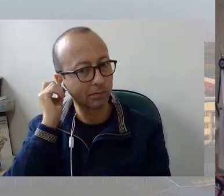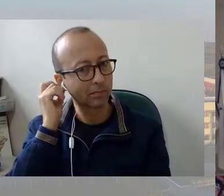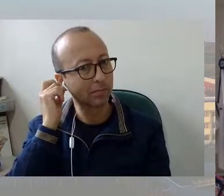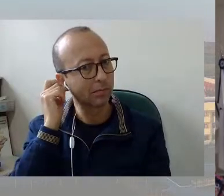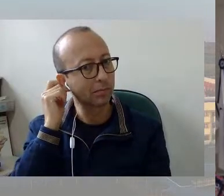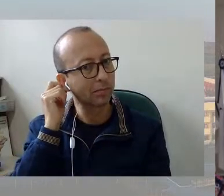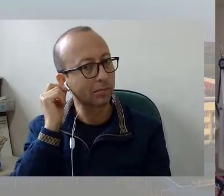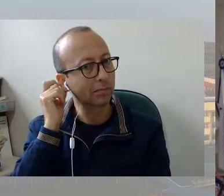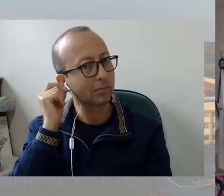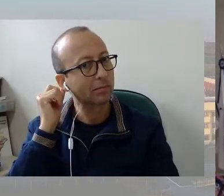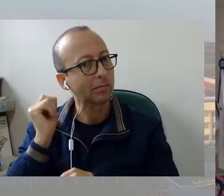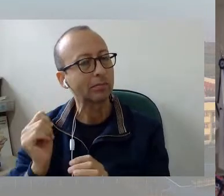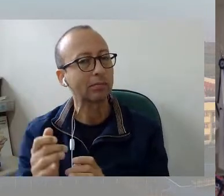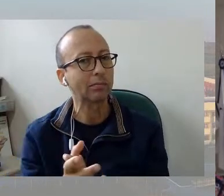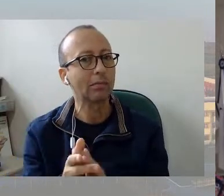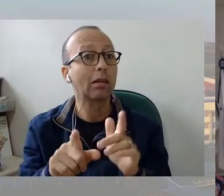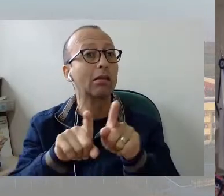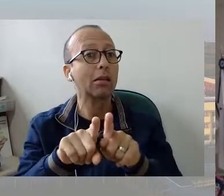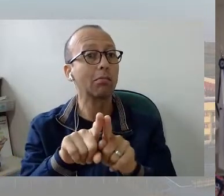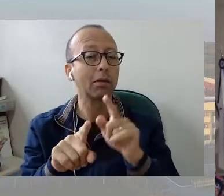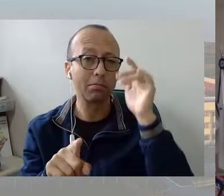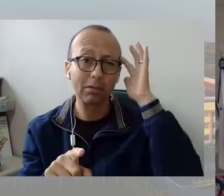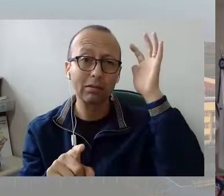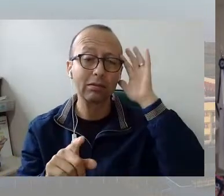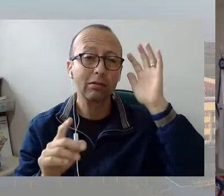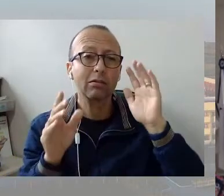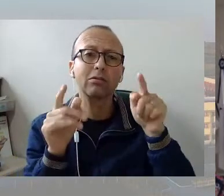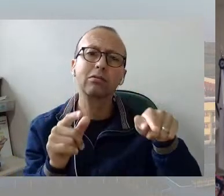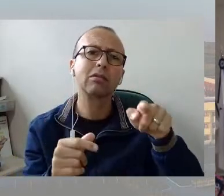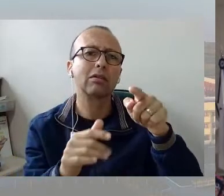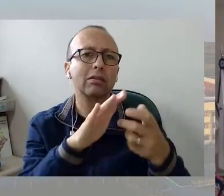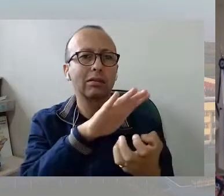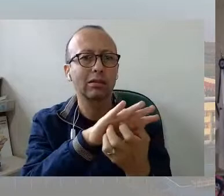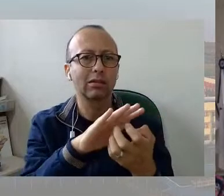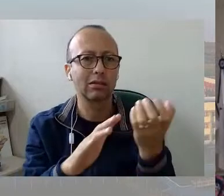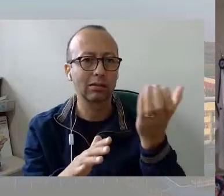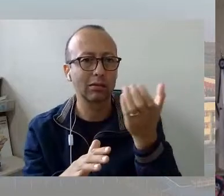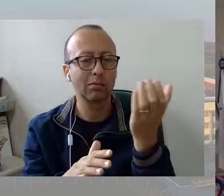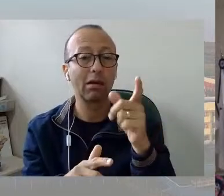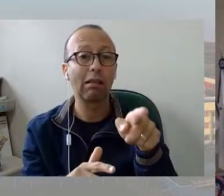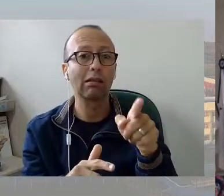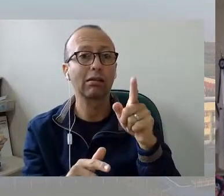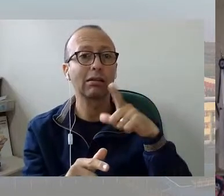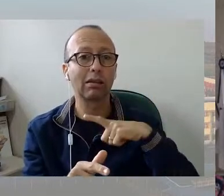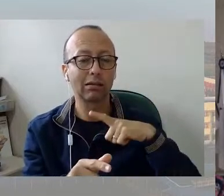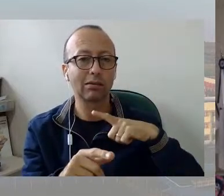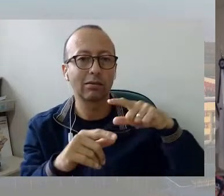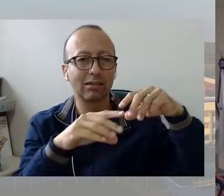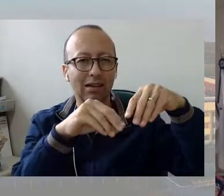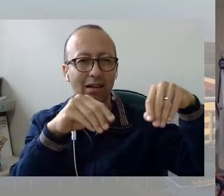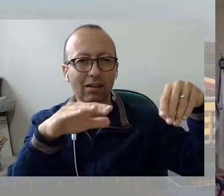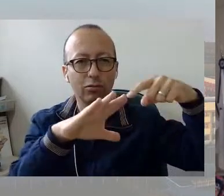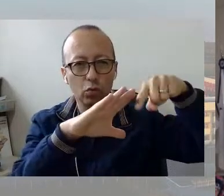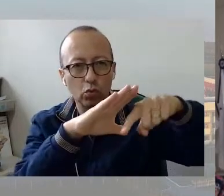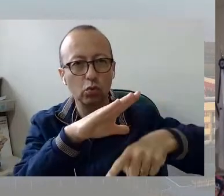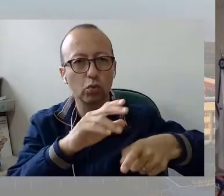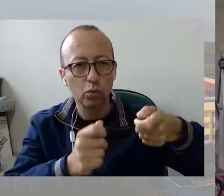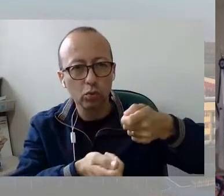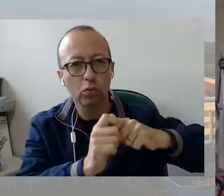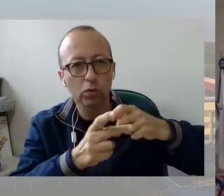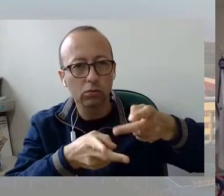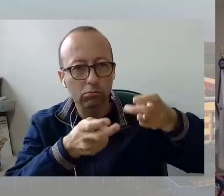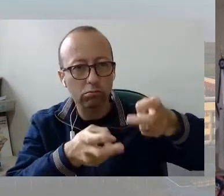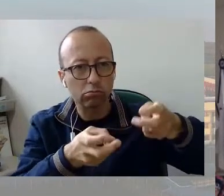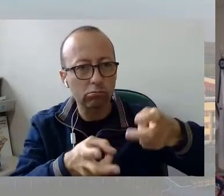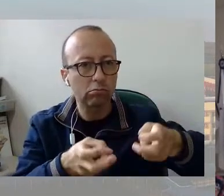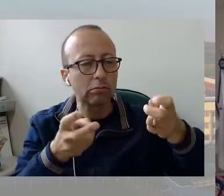repensar o que vem significando a mineração e o impacto da mineração nas comunidades e nos povos tradicionais, né? Nos